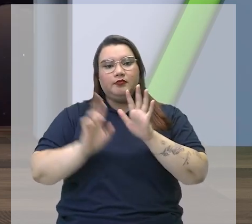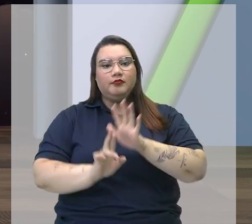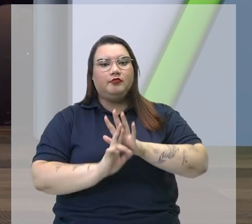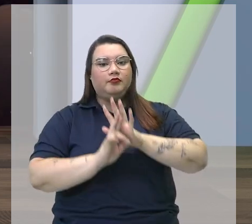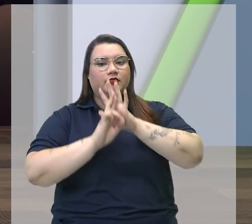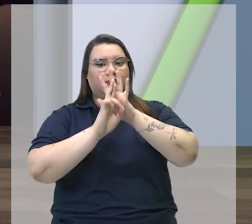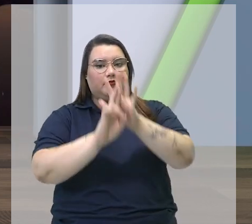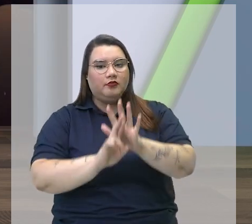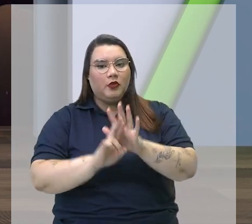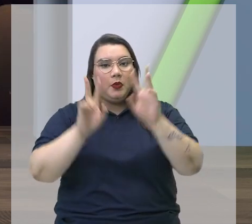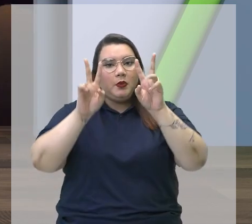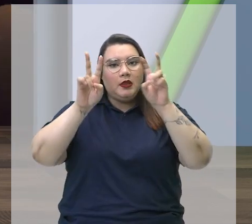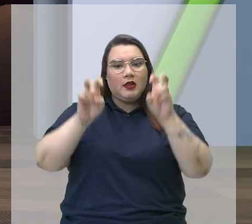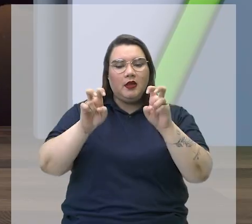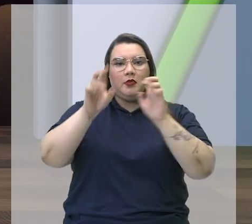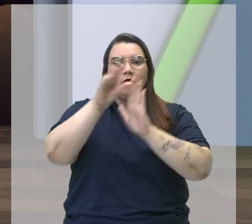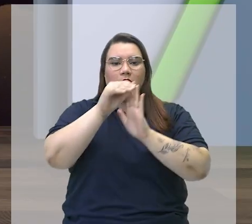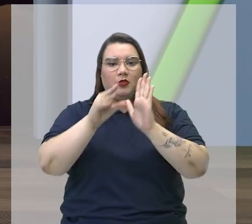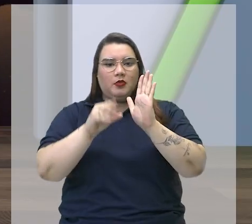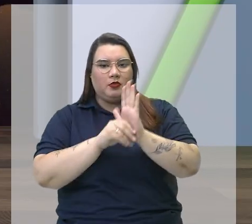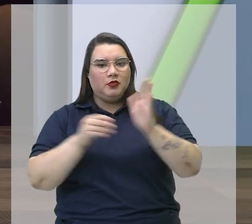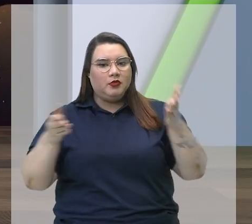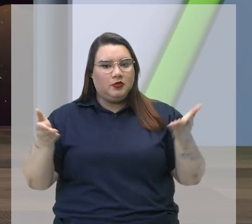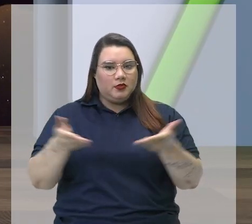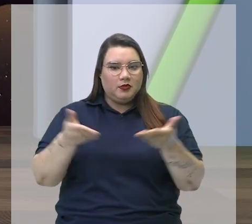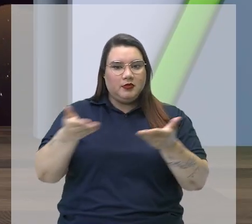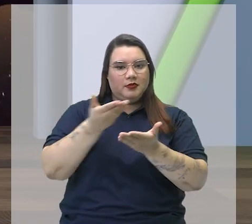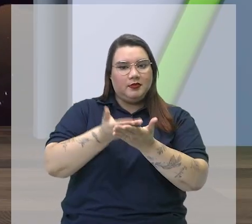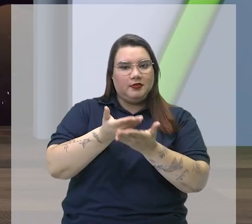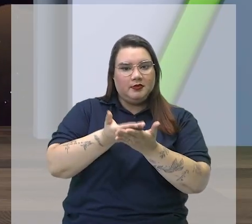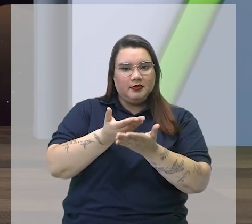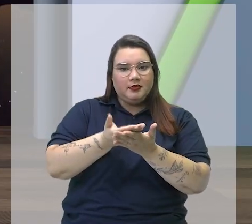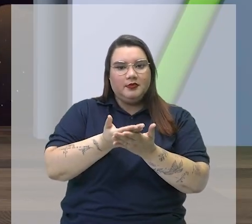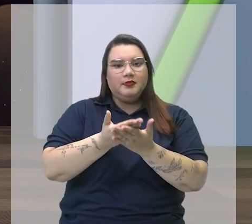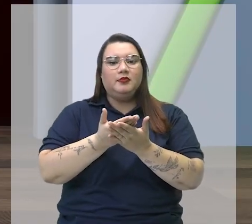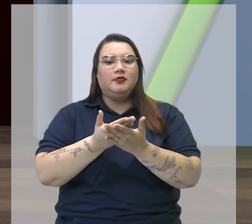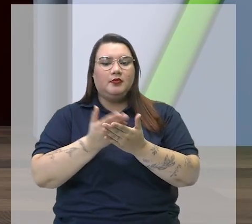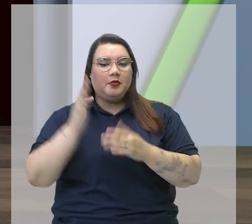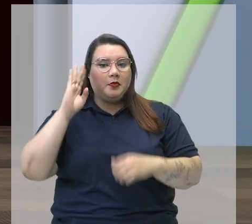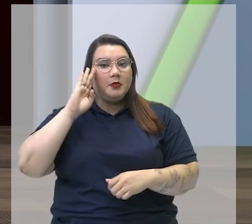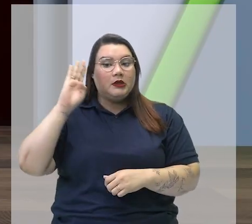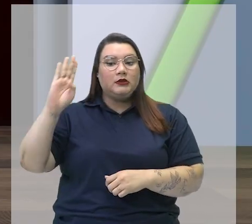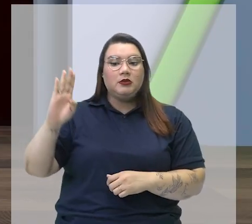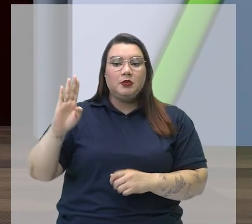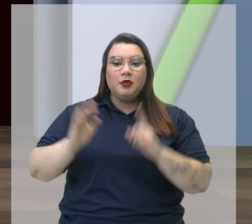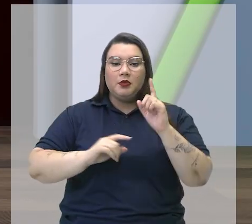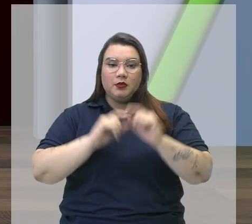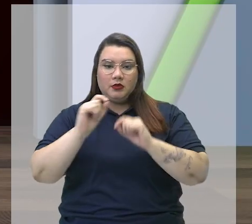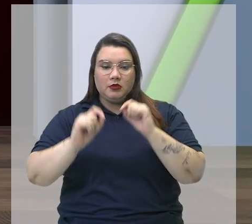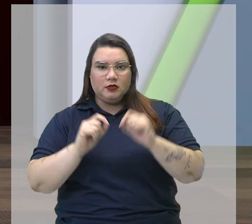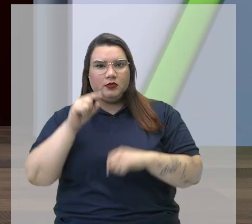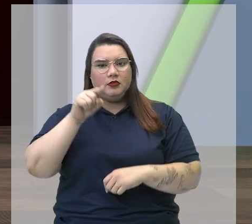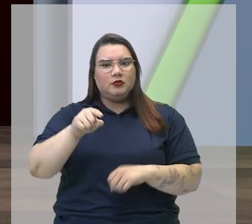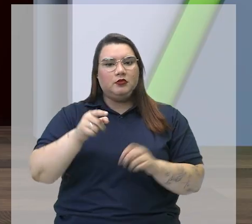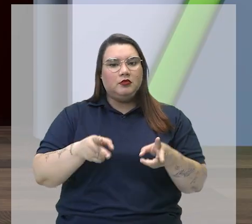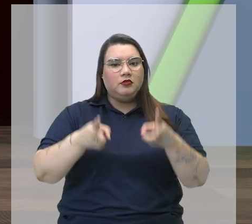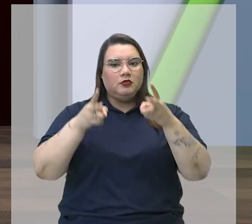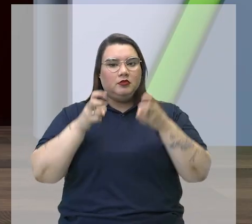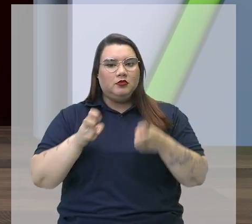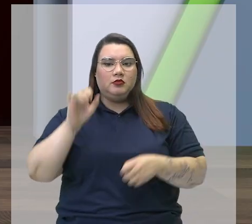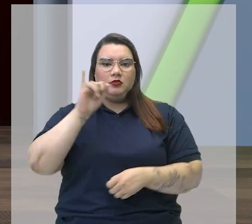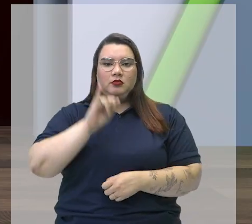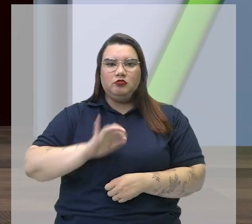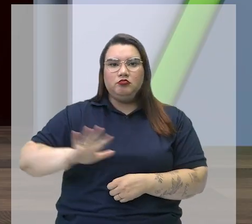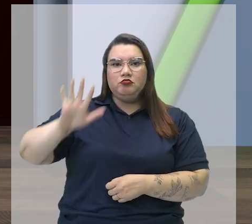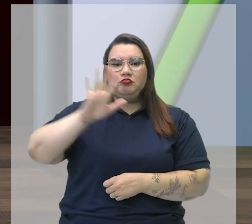Está representando o tema deste assunto, da aula de hoje, nosso tema principal. Você